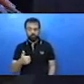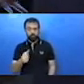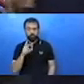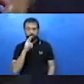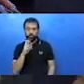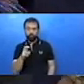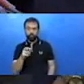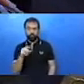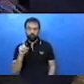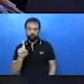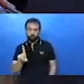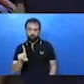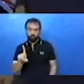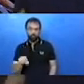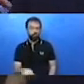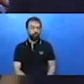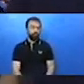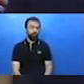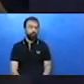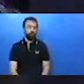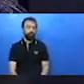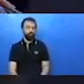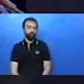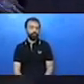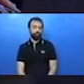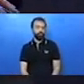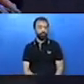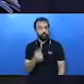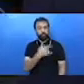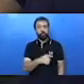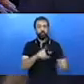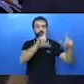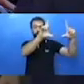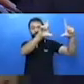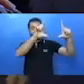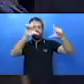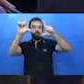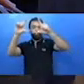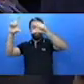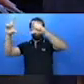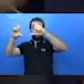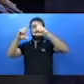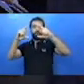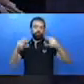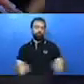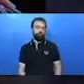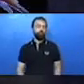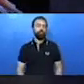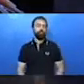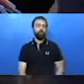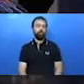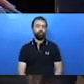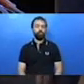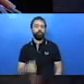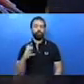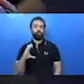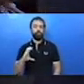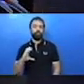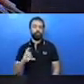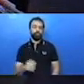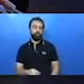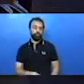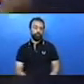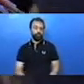mostra que a ponte foi construída na divisa entre dois estados. Olha as placas lá em cima. Letra C. Qual